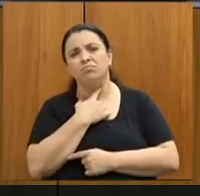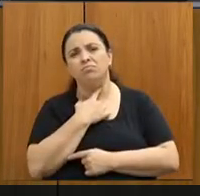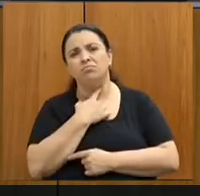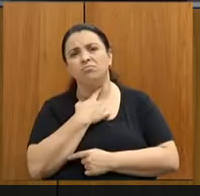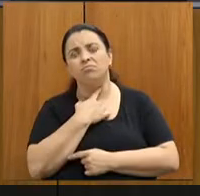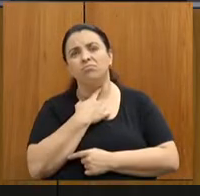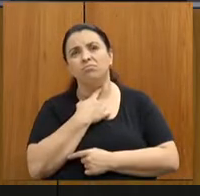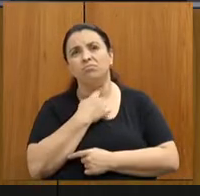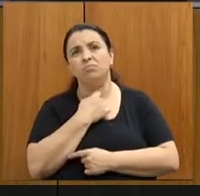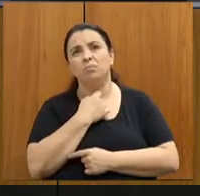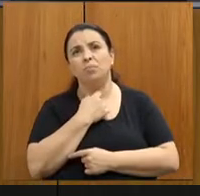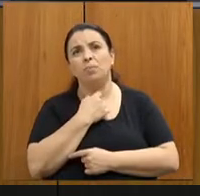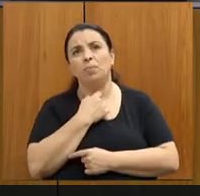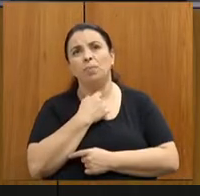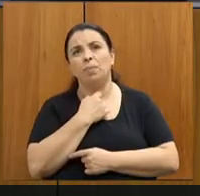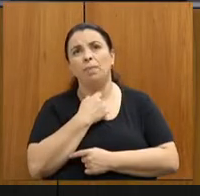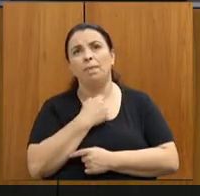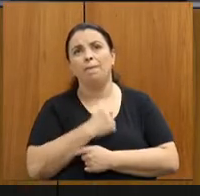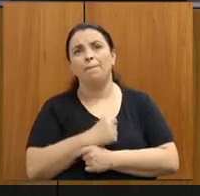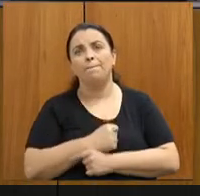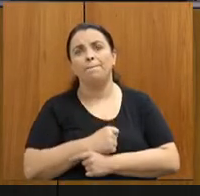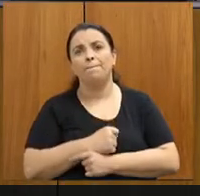E aí